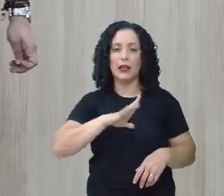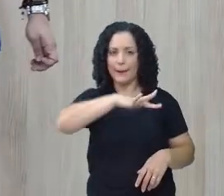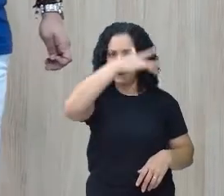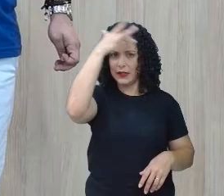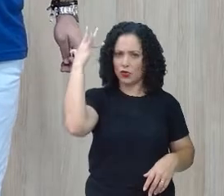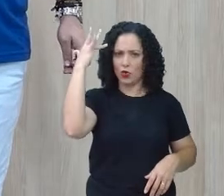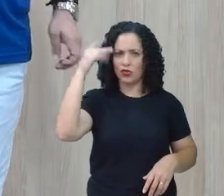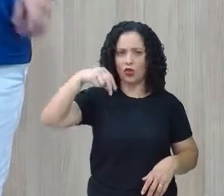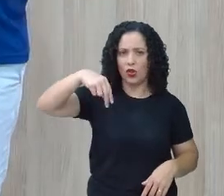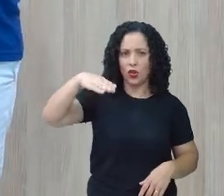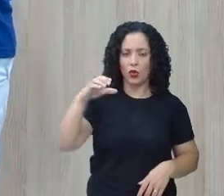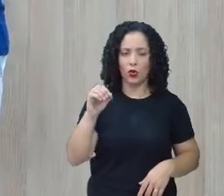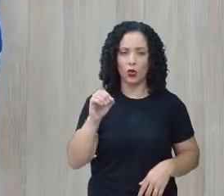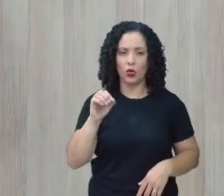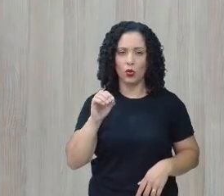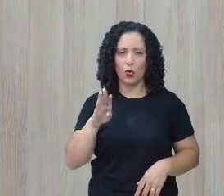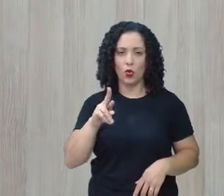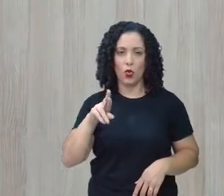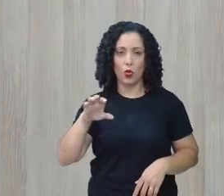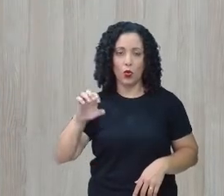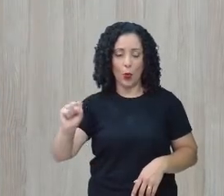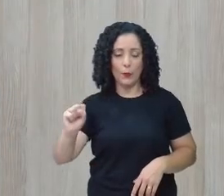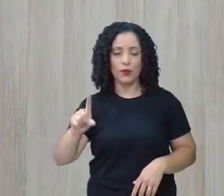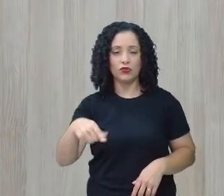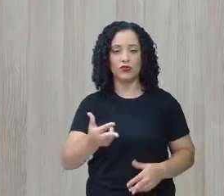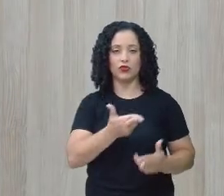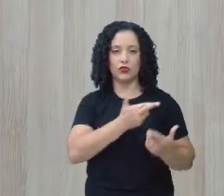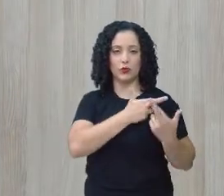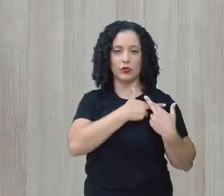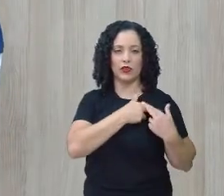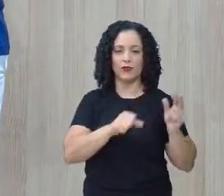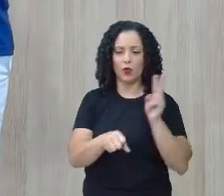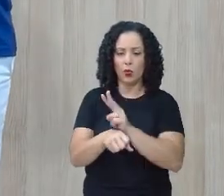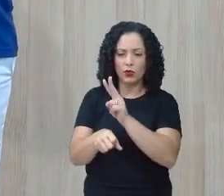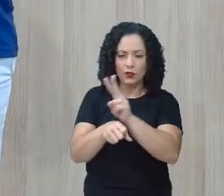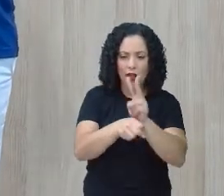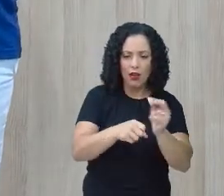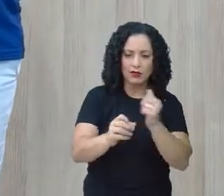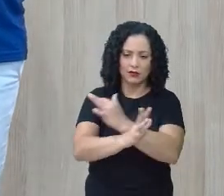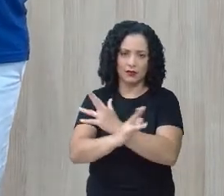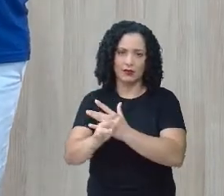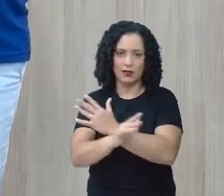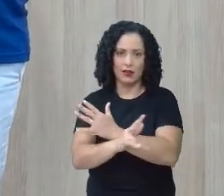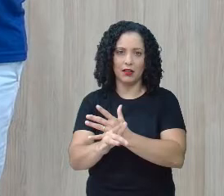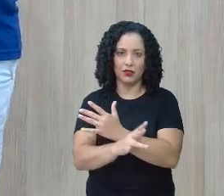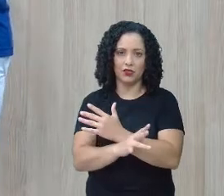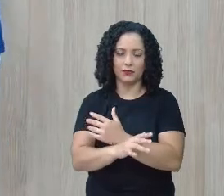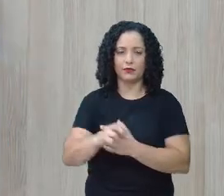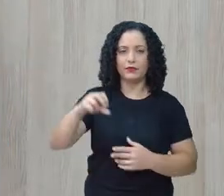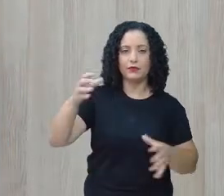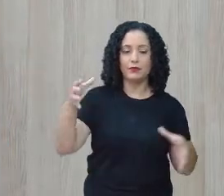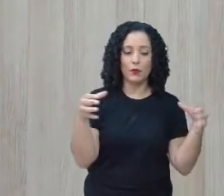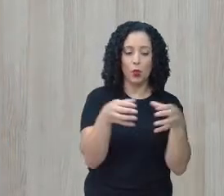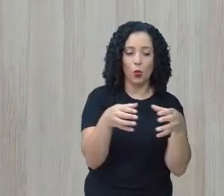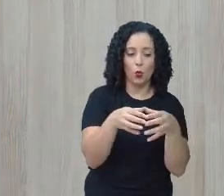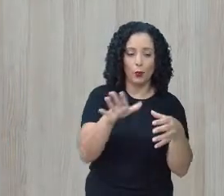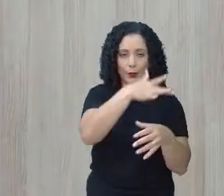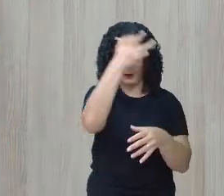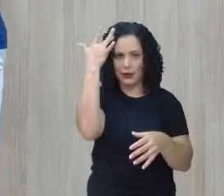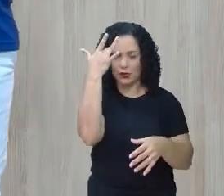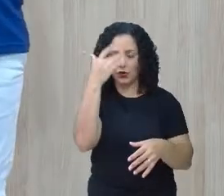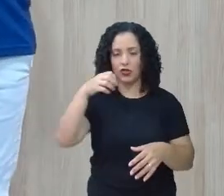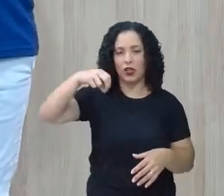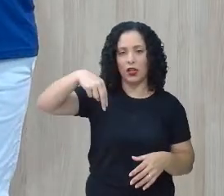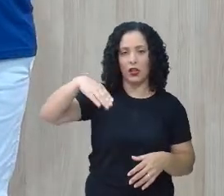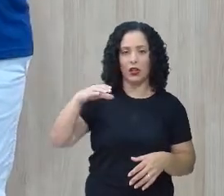responsáveis pela proteção dos feudos, por exemplo, das cidades. Então, os nobres eram uma classe que estava muito